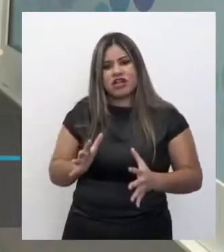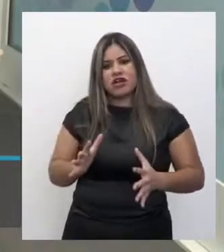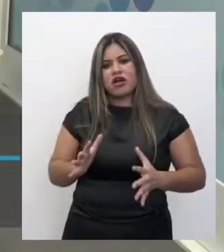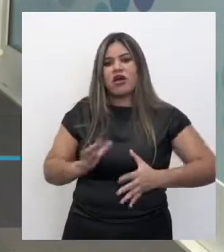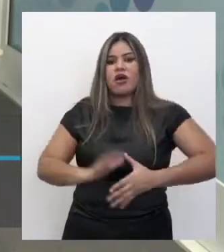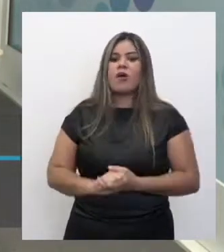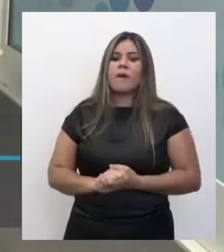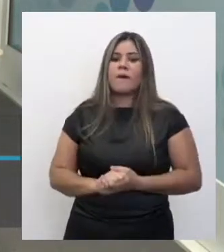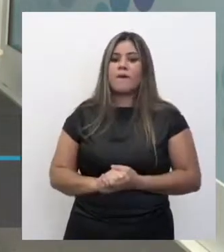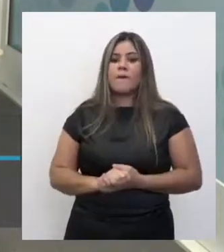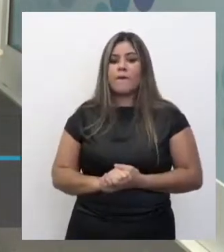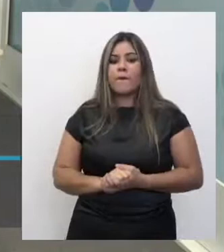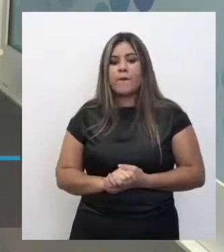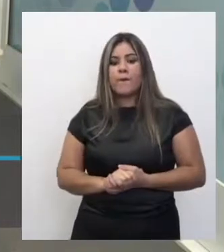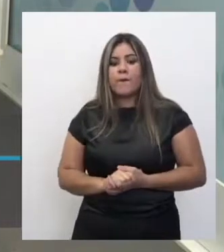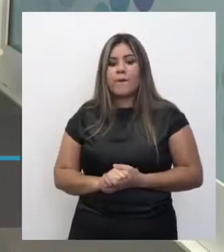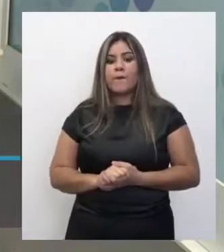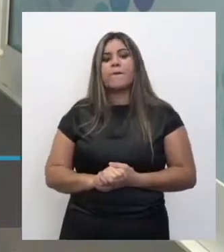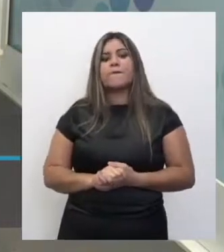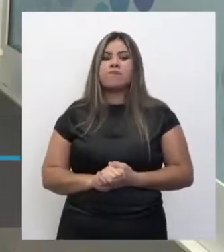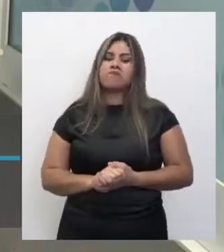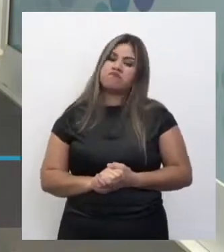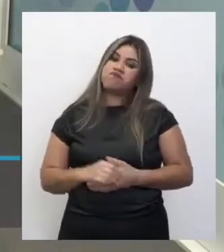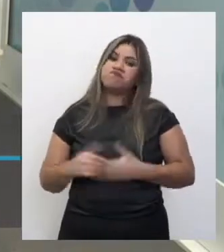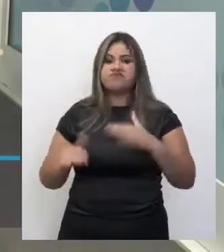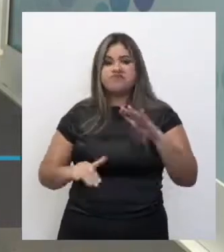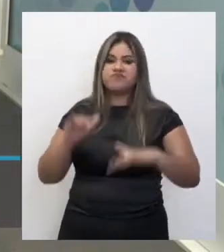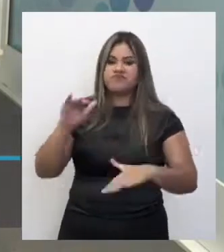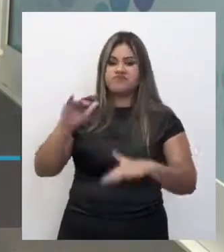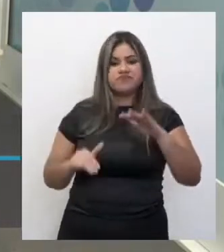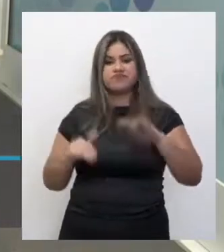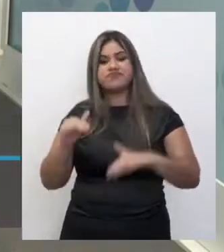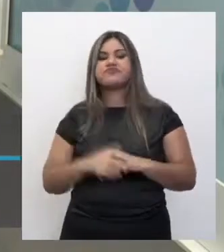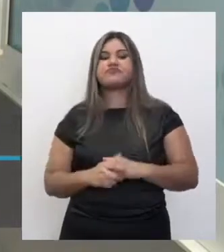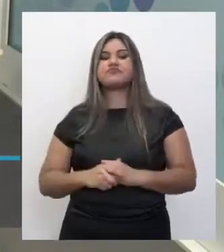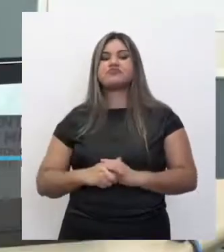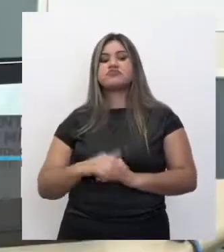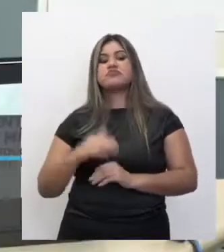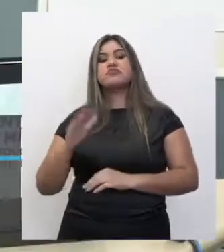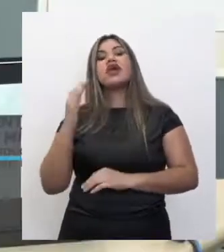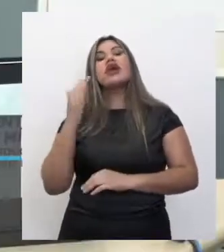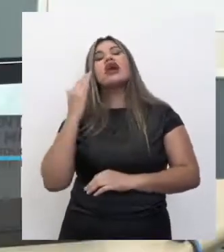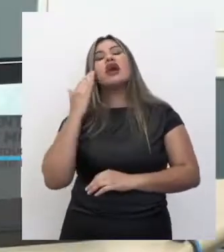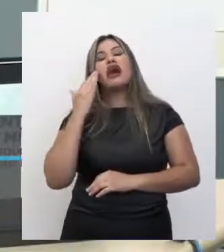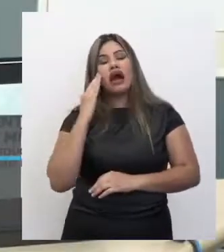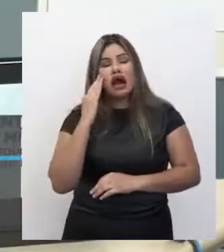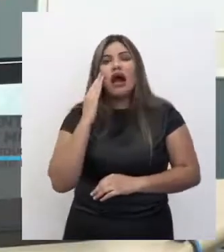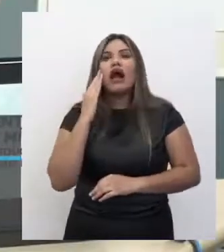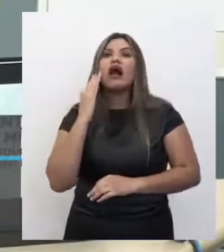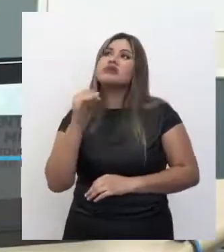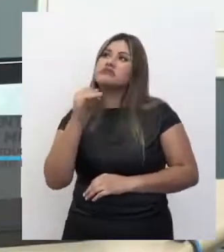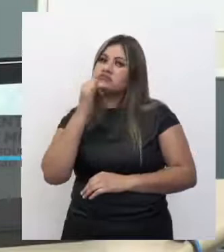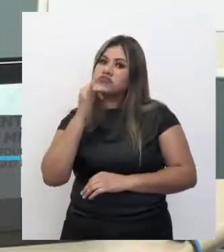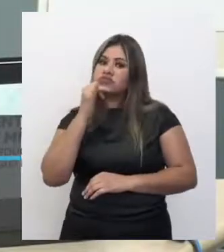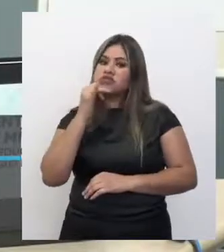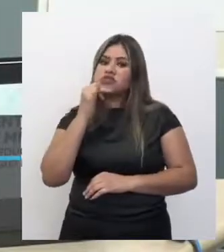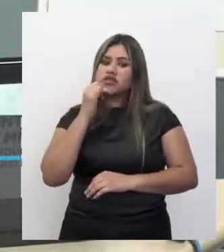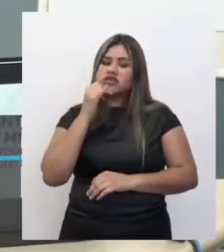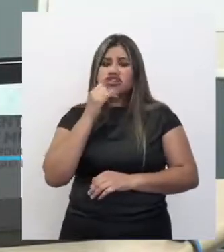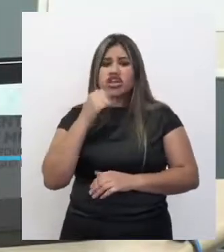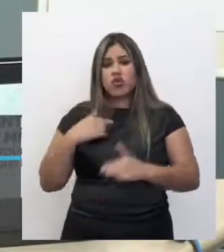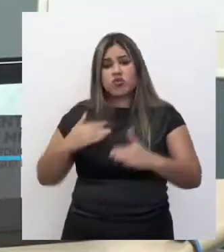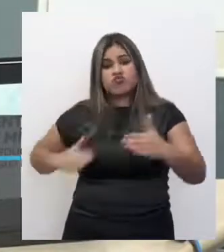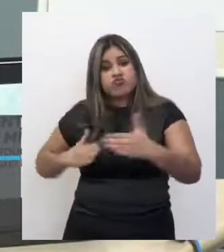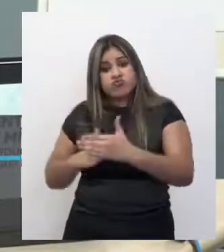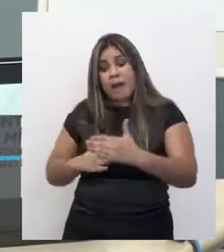é relacionado com doença. Nem sempre. Isso, nem sempre. Nem sempre. Tá. Então quando eu restringo a capacidade